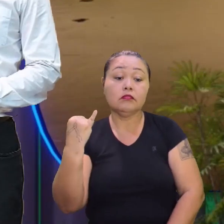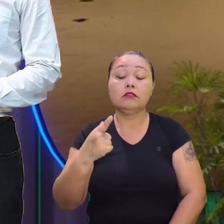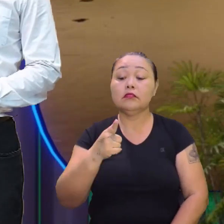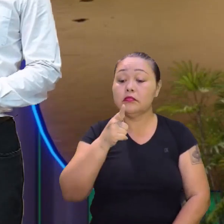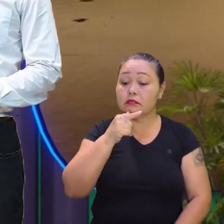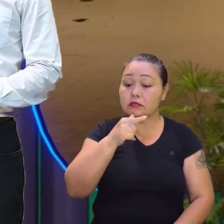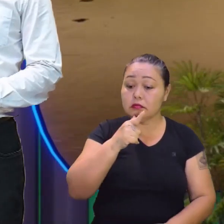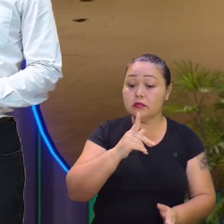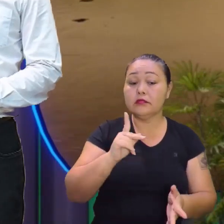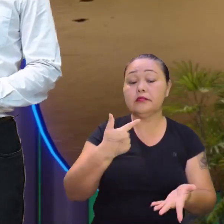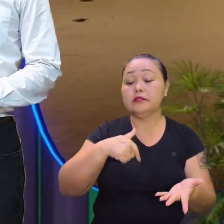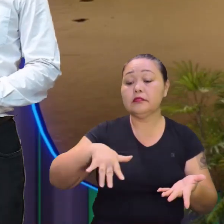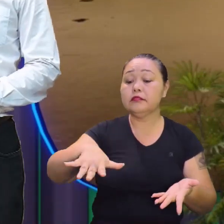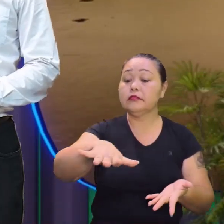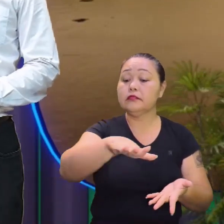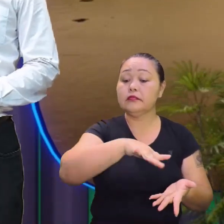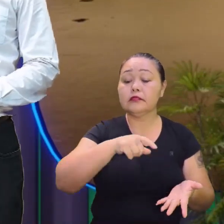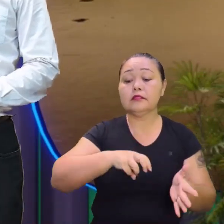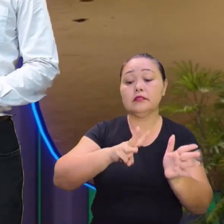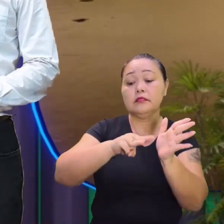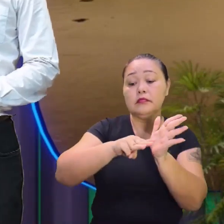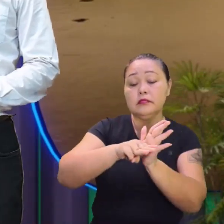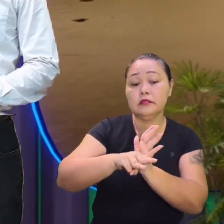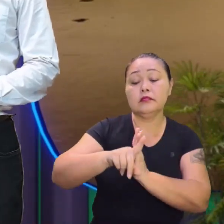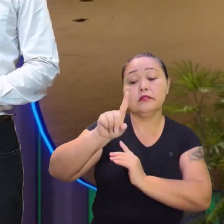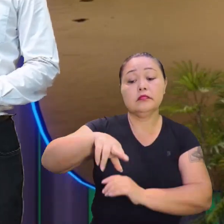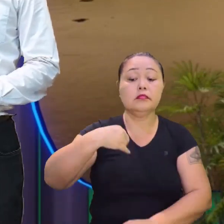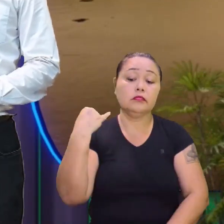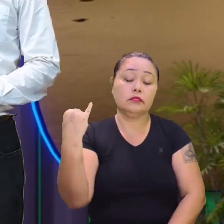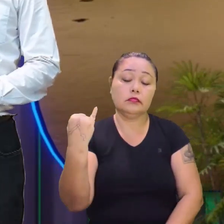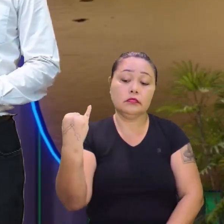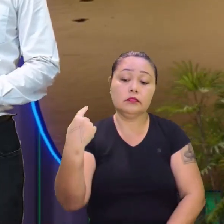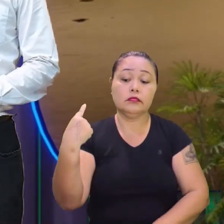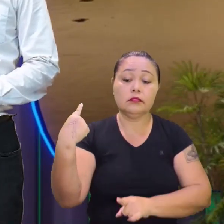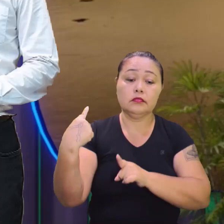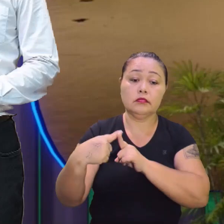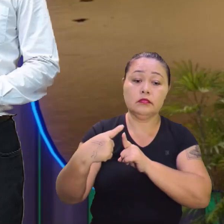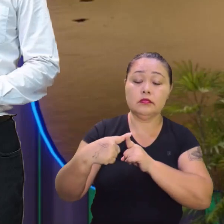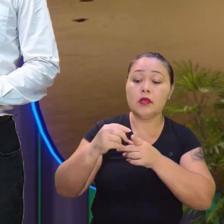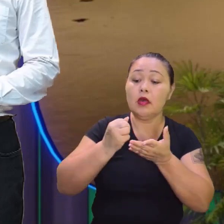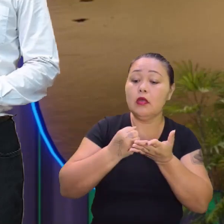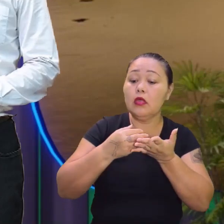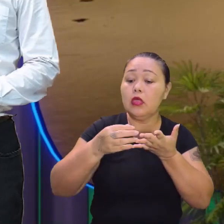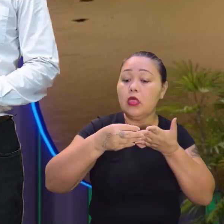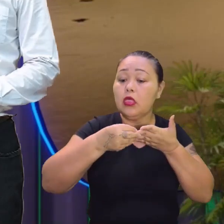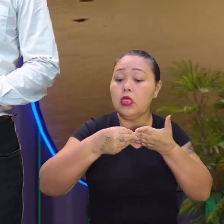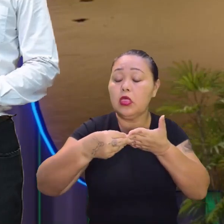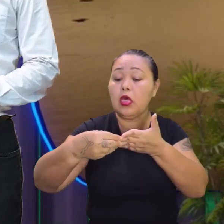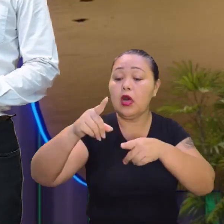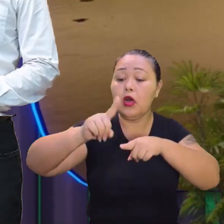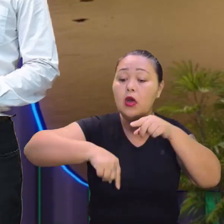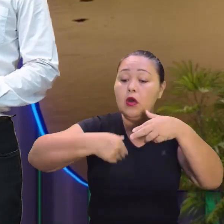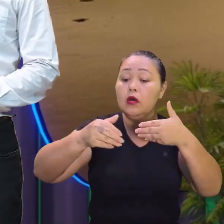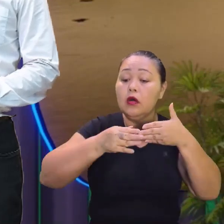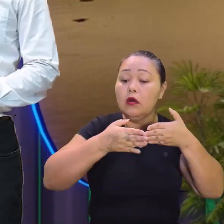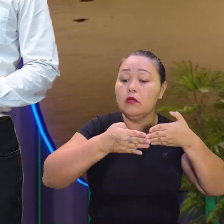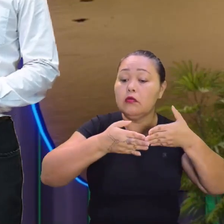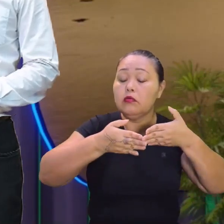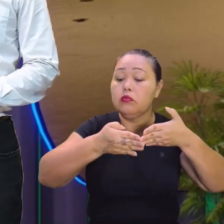para o estado de Rondônia, por exemplo. O Rio Madeira tem a sua importância aí por conta do escoamento da